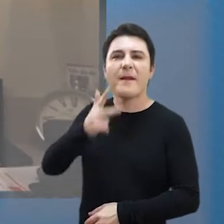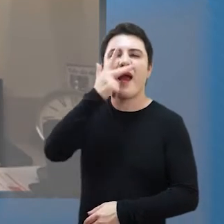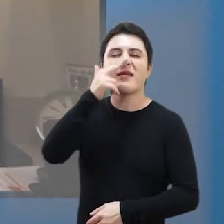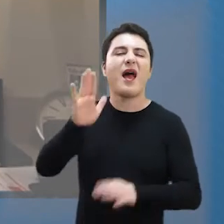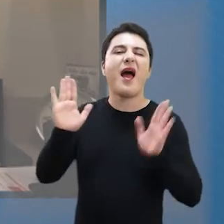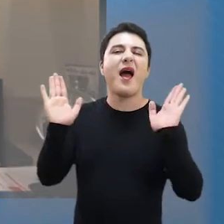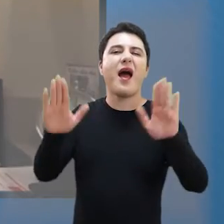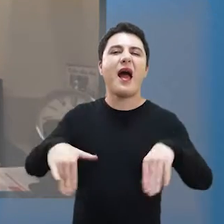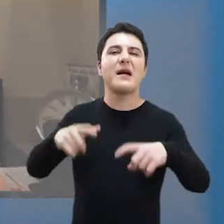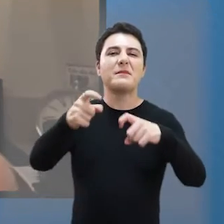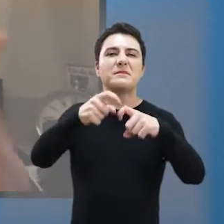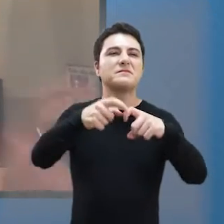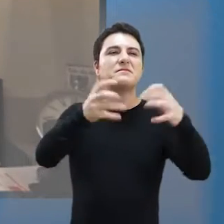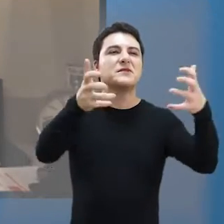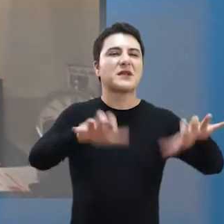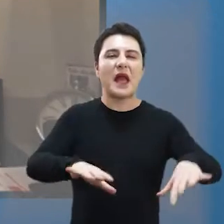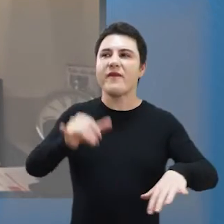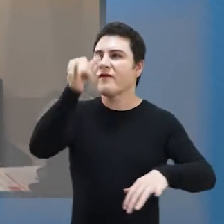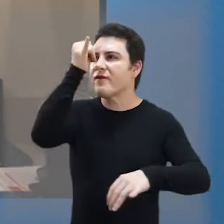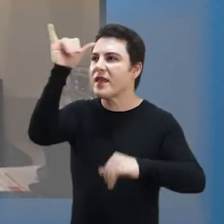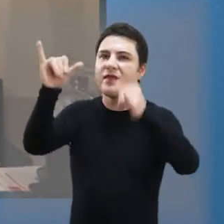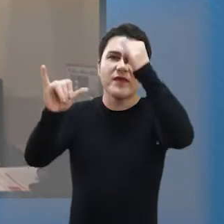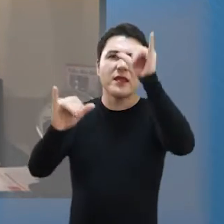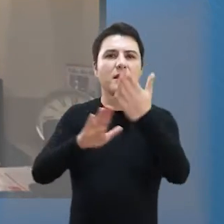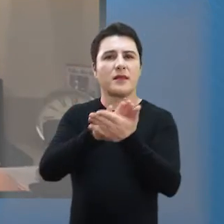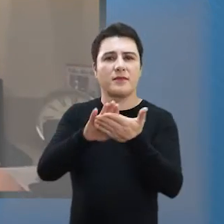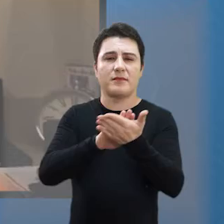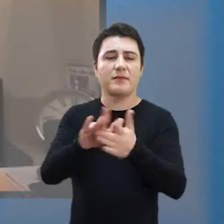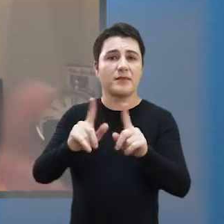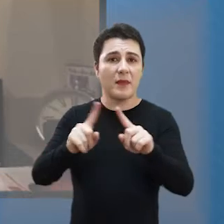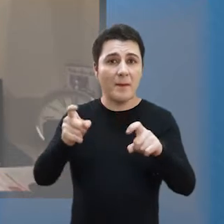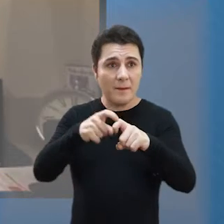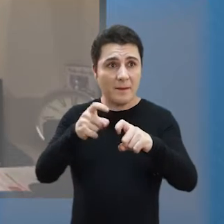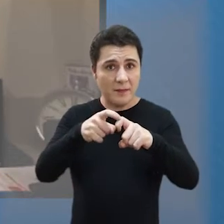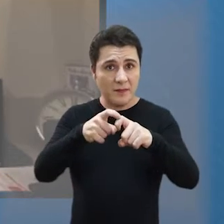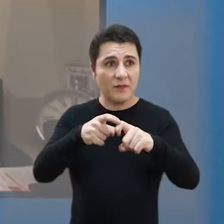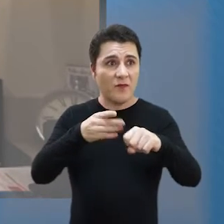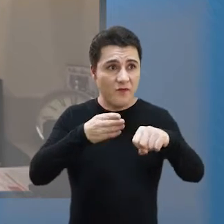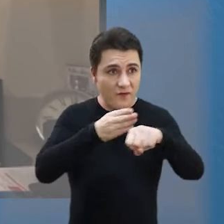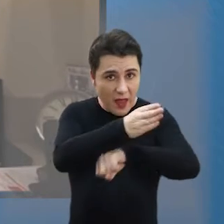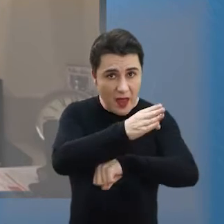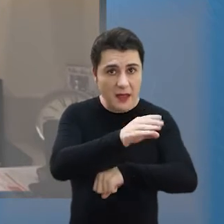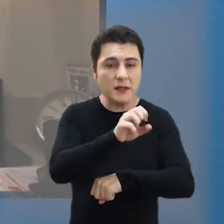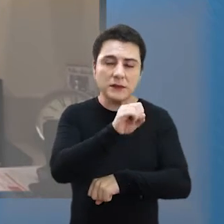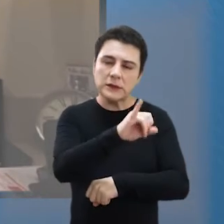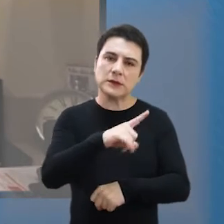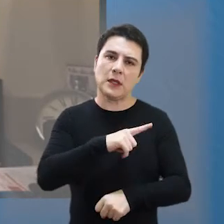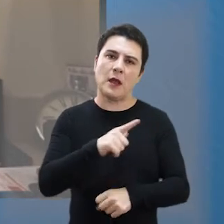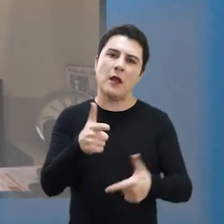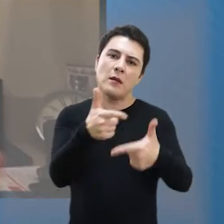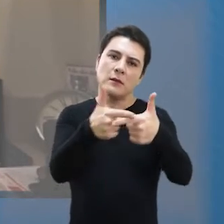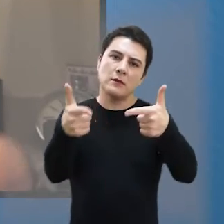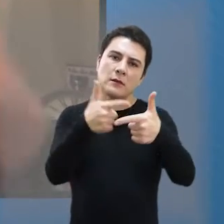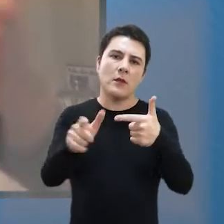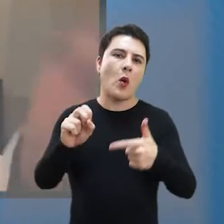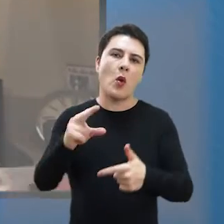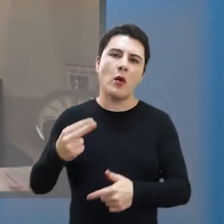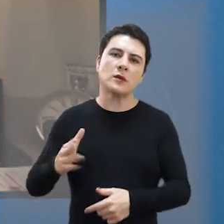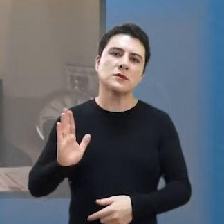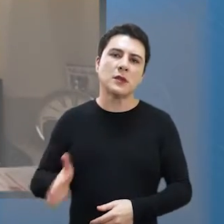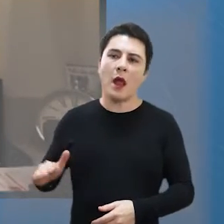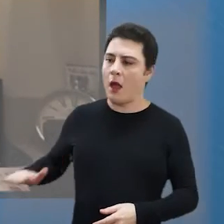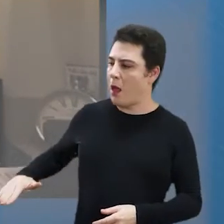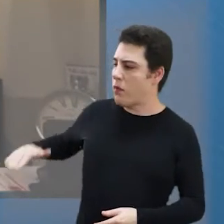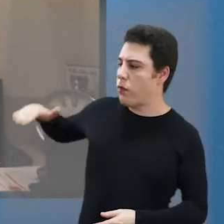tomar esses cuidados, ele não deve fazer prevenção. Então, o homem só vai procurar um médico ou quando ele tem algum problema, ou já na